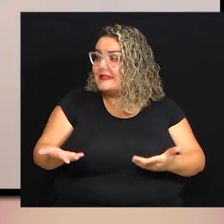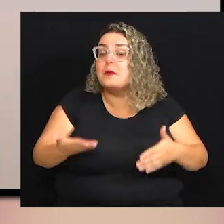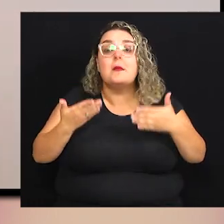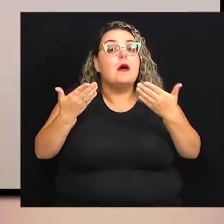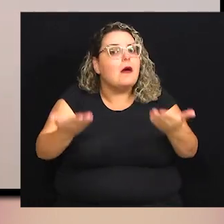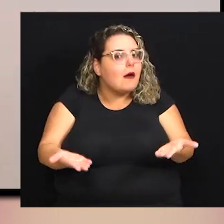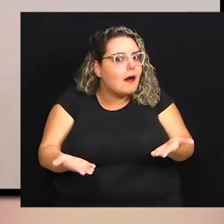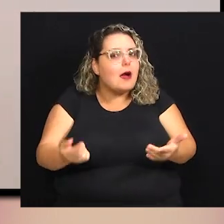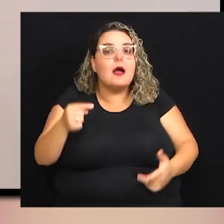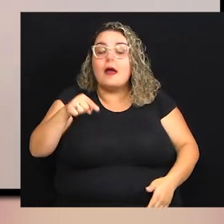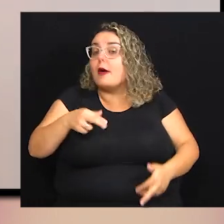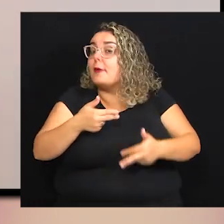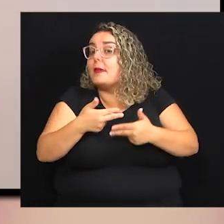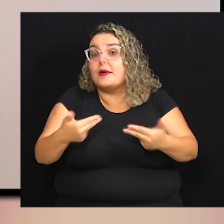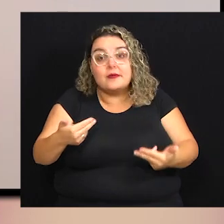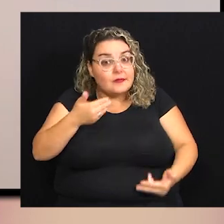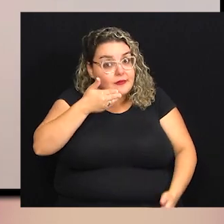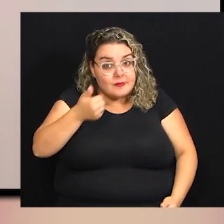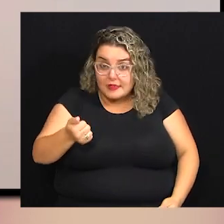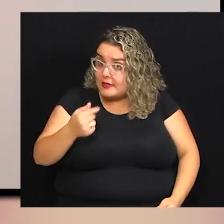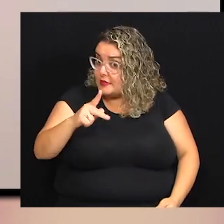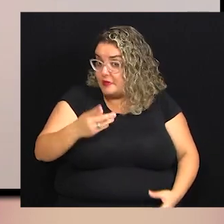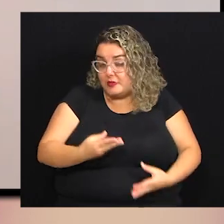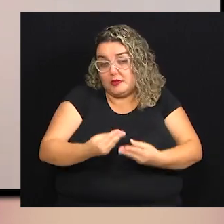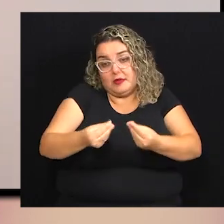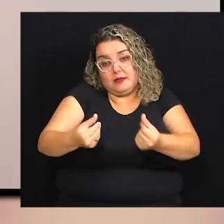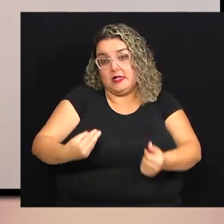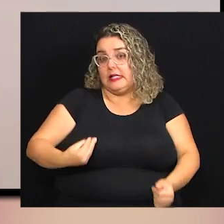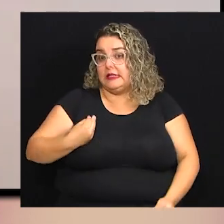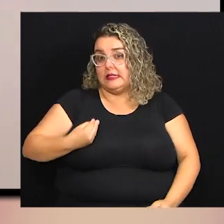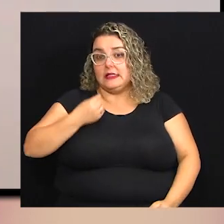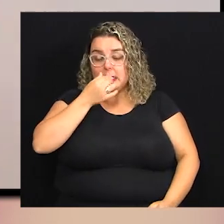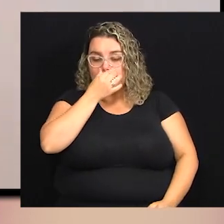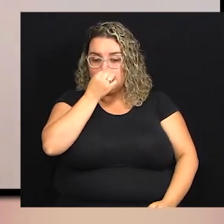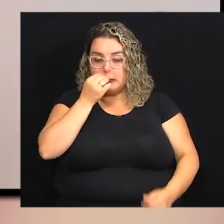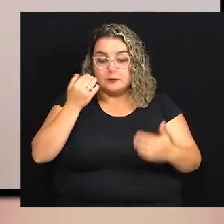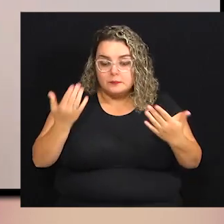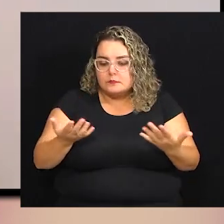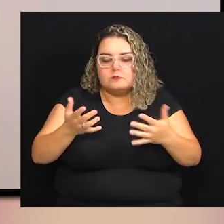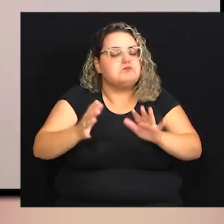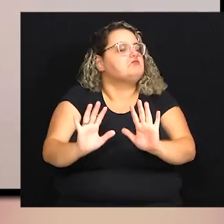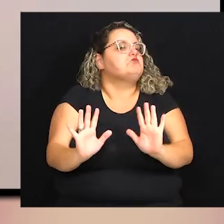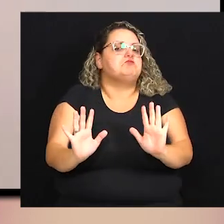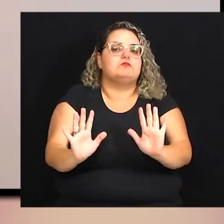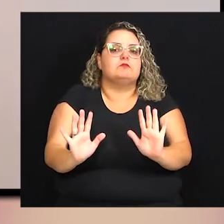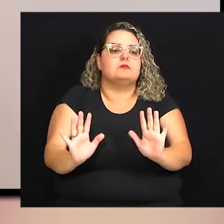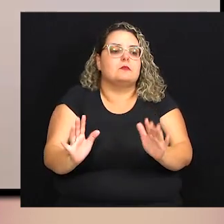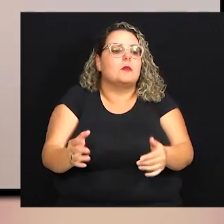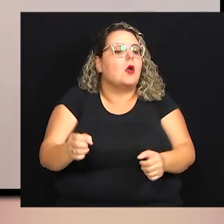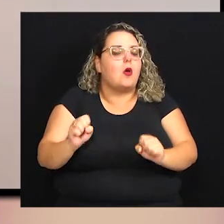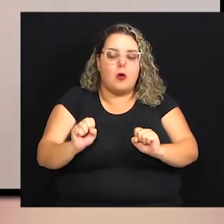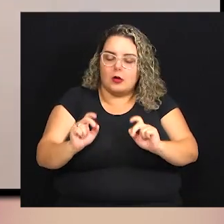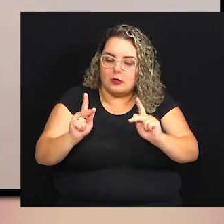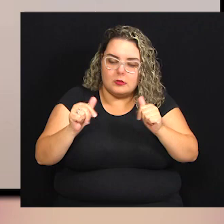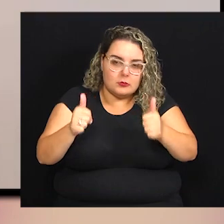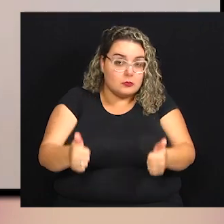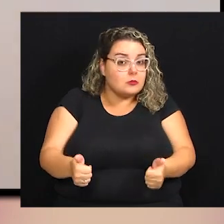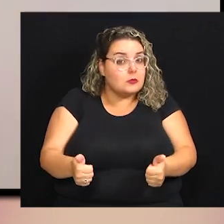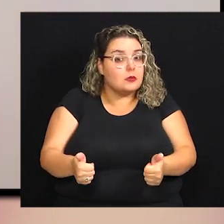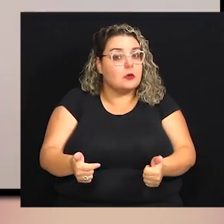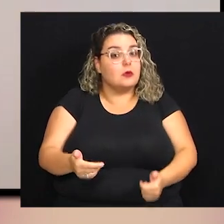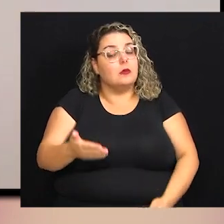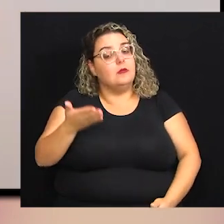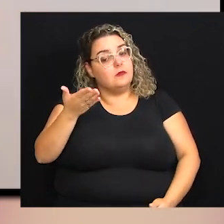eu falo assim, então, mas isso é uma coisa que vai melhorar muito sua qualidade de vida, mas se você não quiser, aí eu bato você